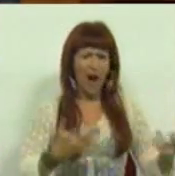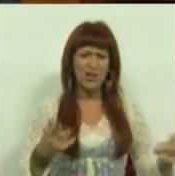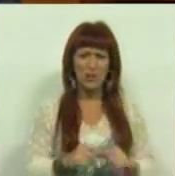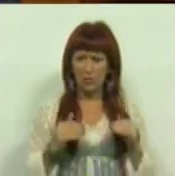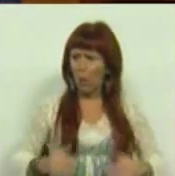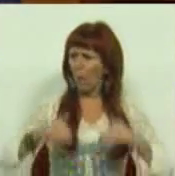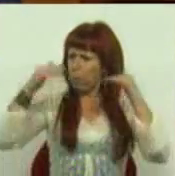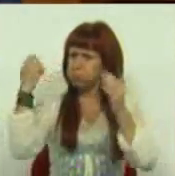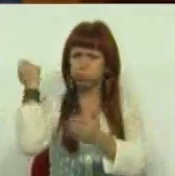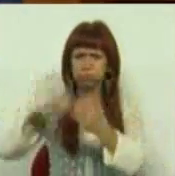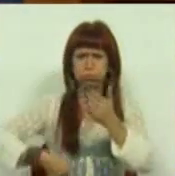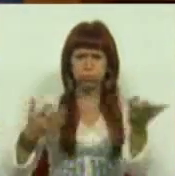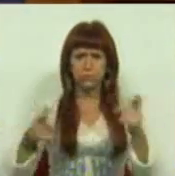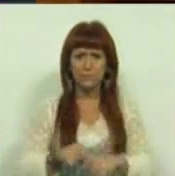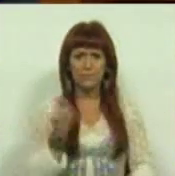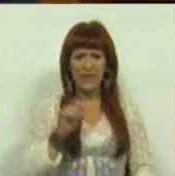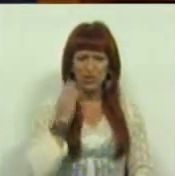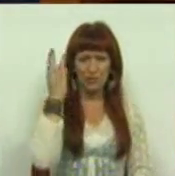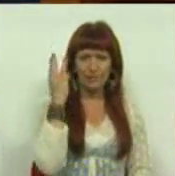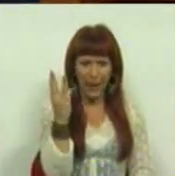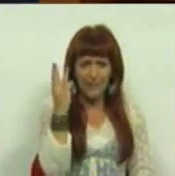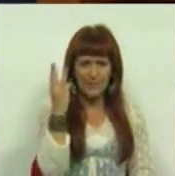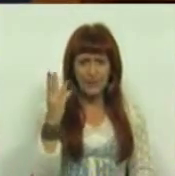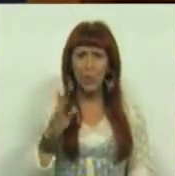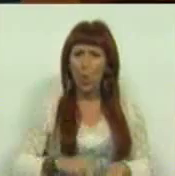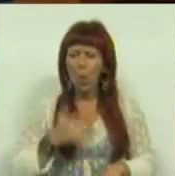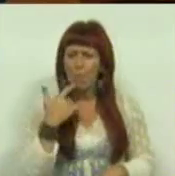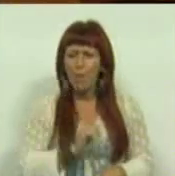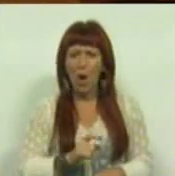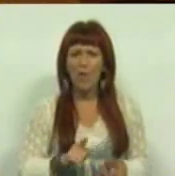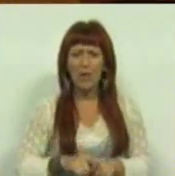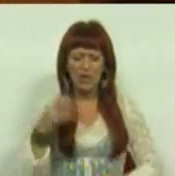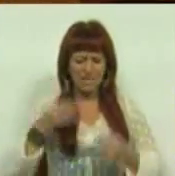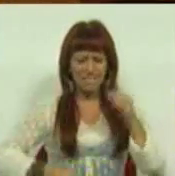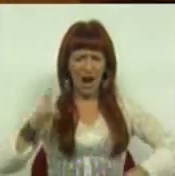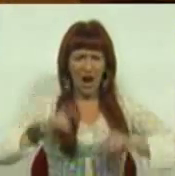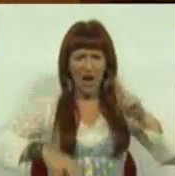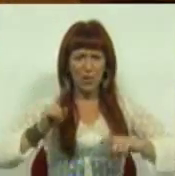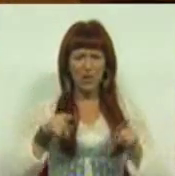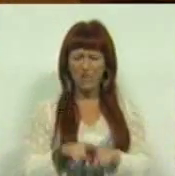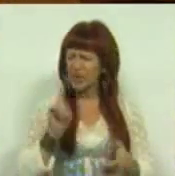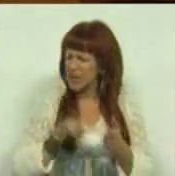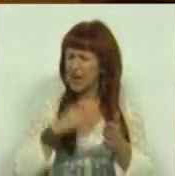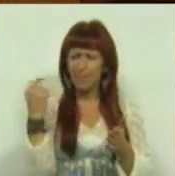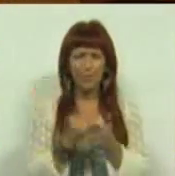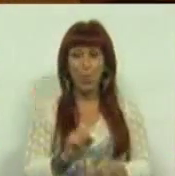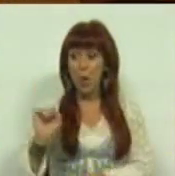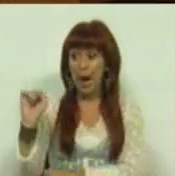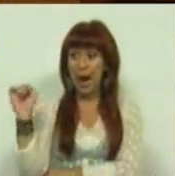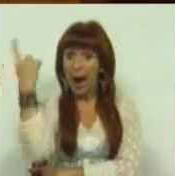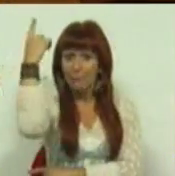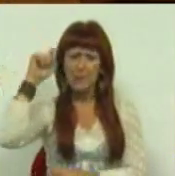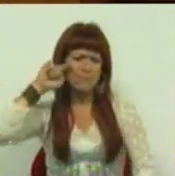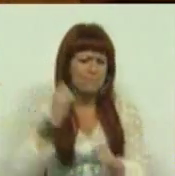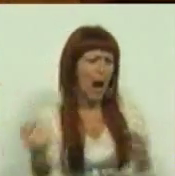e elevadas contribuições. 3 meses. Não é possível que a máquina fiscal seja sempre muito rápida